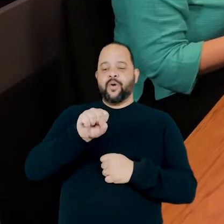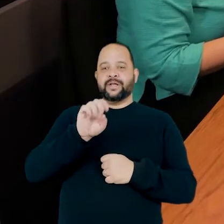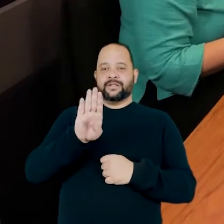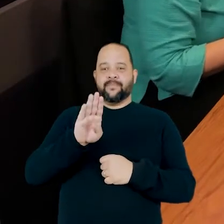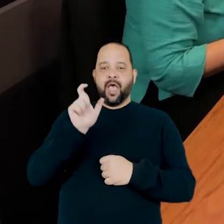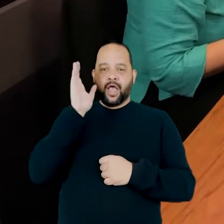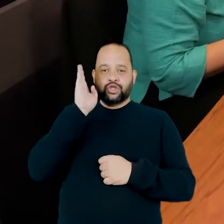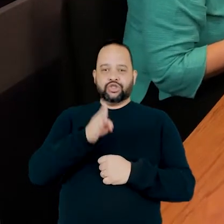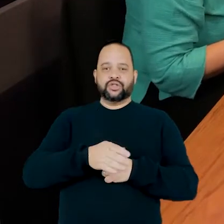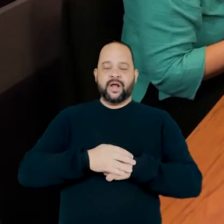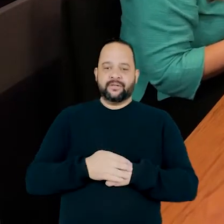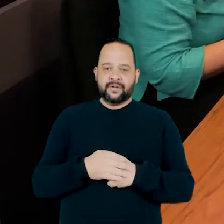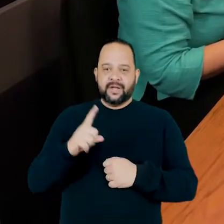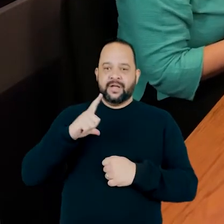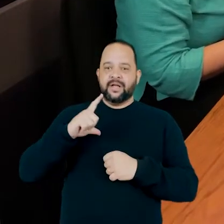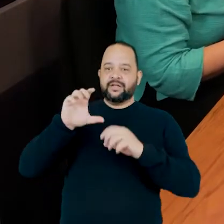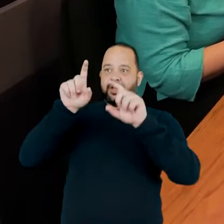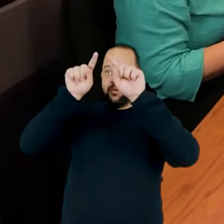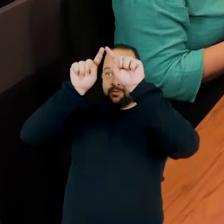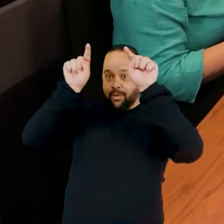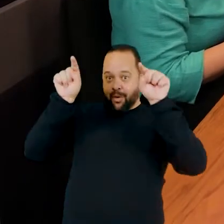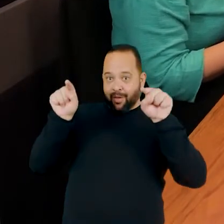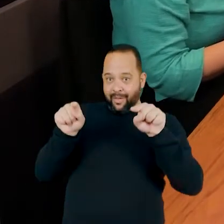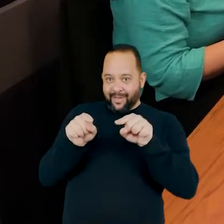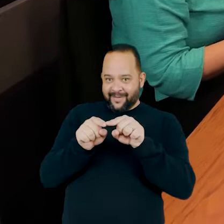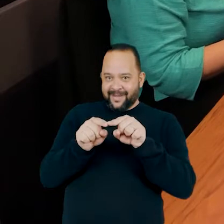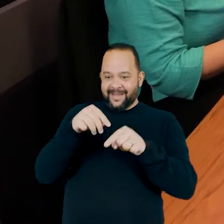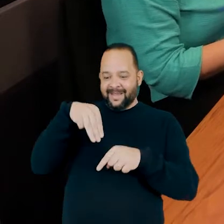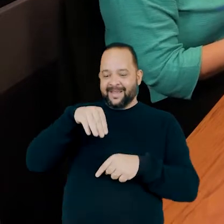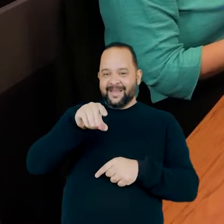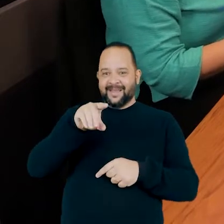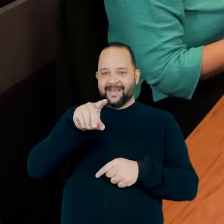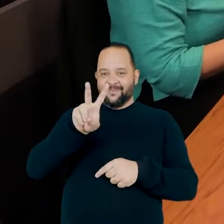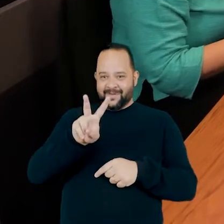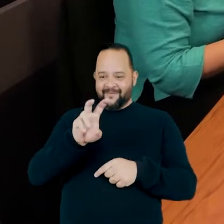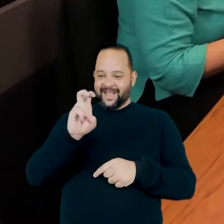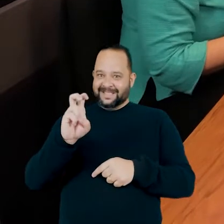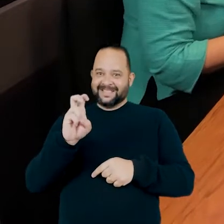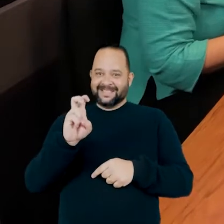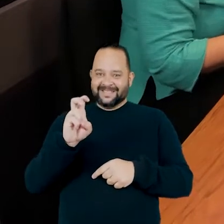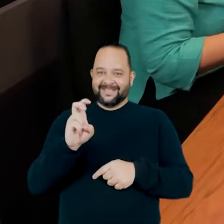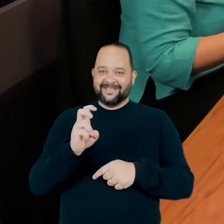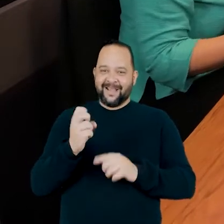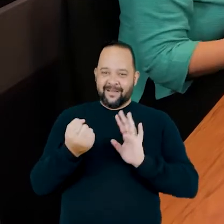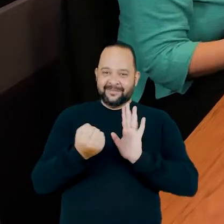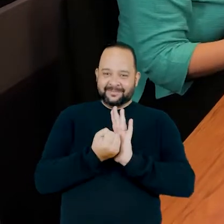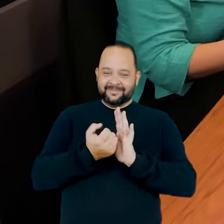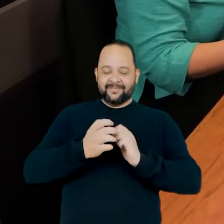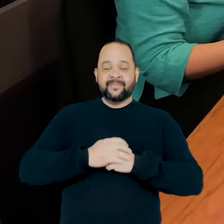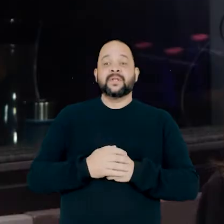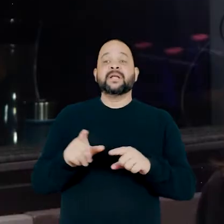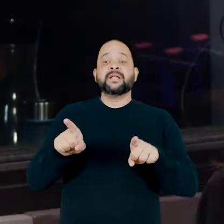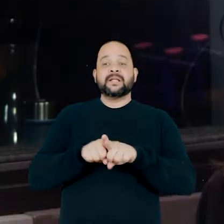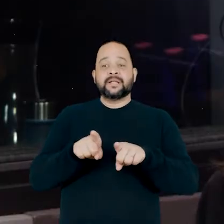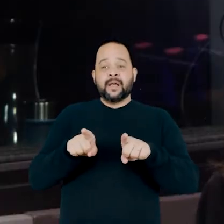é o formato de bolinha? Esse é o MV5. MV5, ah, tá. Esse é o MV5. E também deu muita força, né?